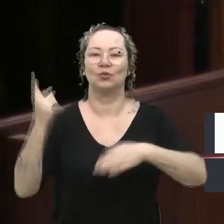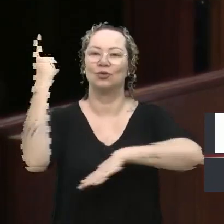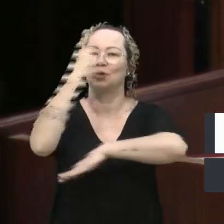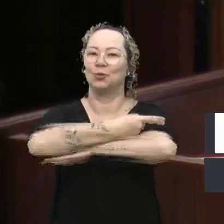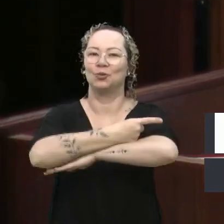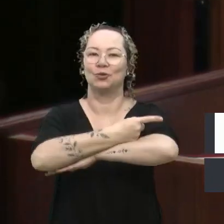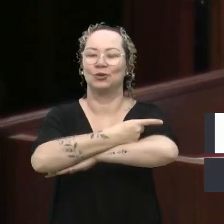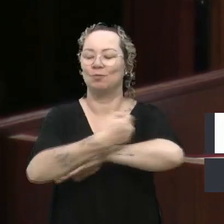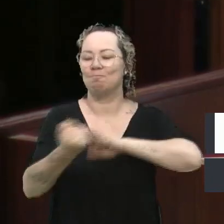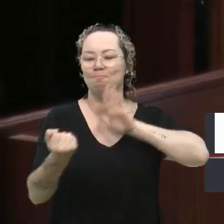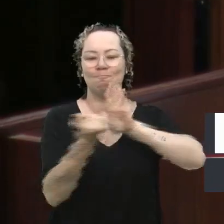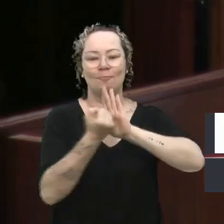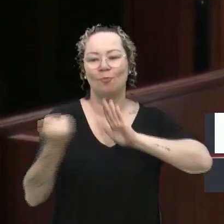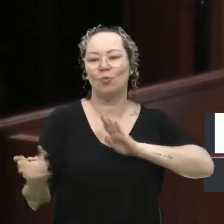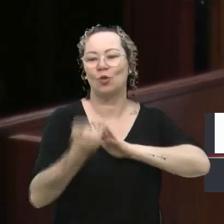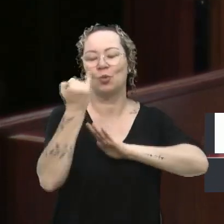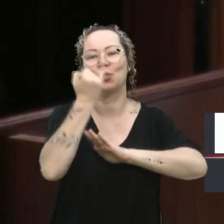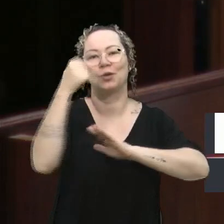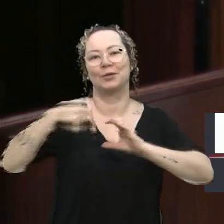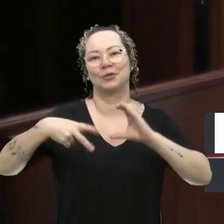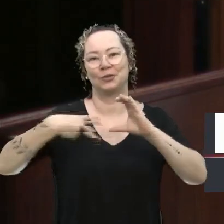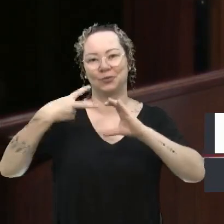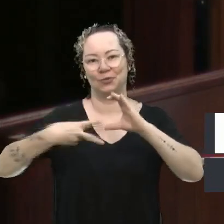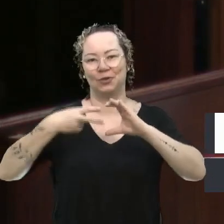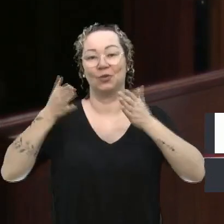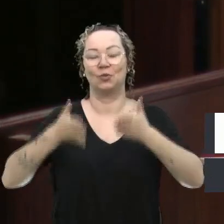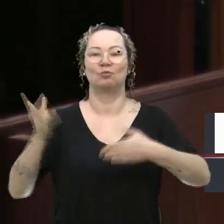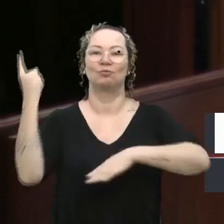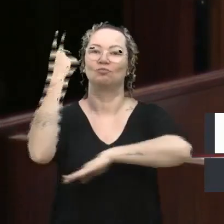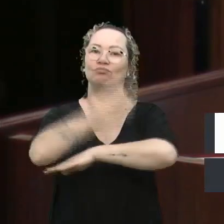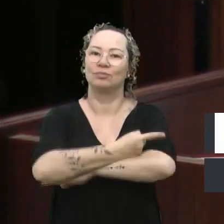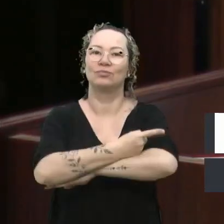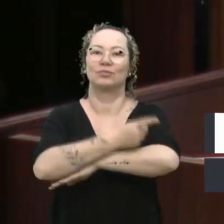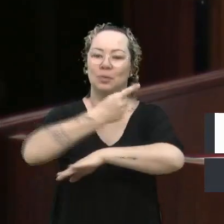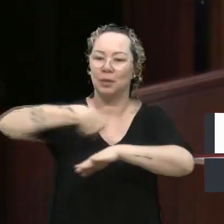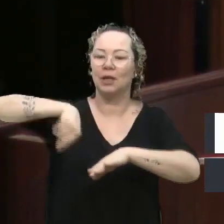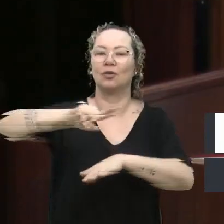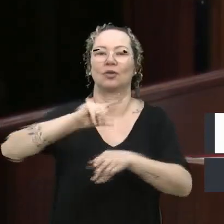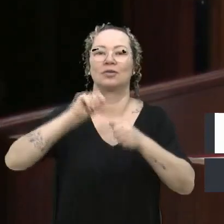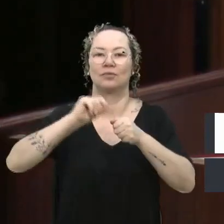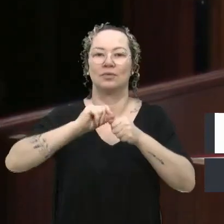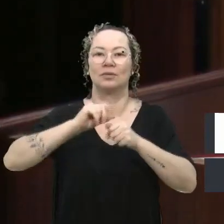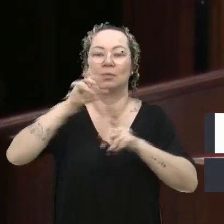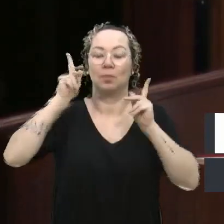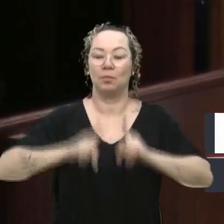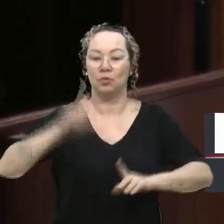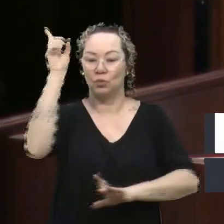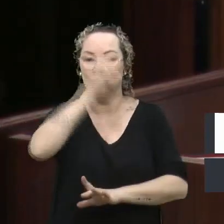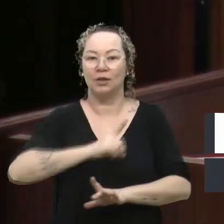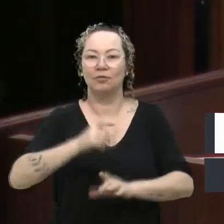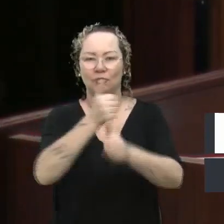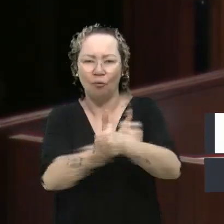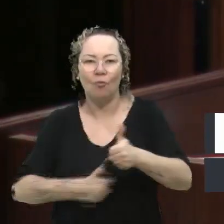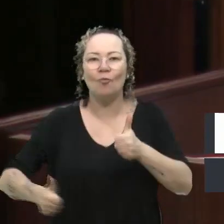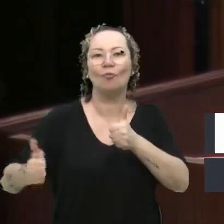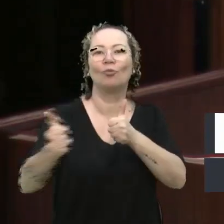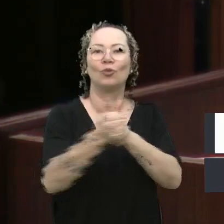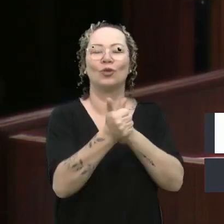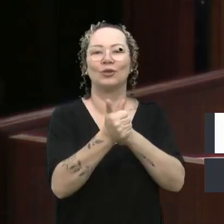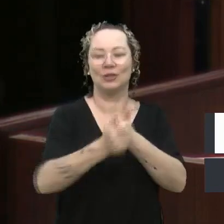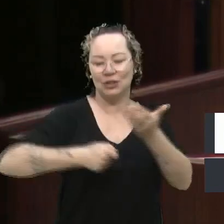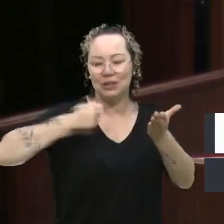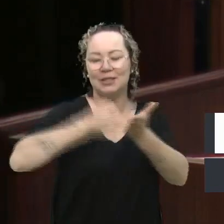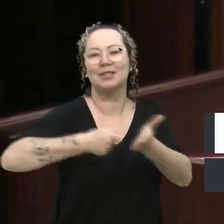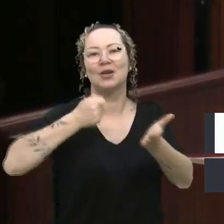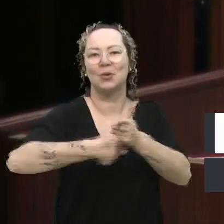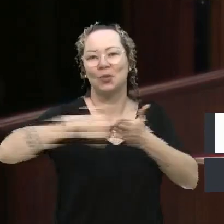história aqui nesta casa. Um dia para a gente colocar a pessoa com deficiência como protagonista das suas lutas.